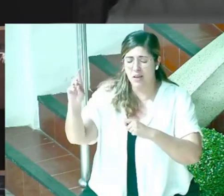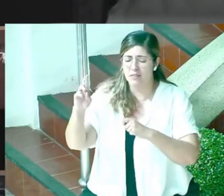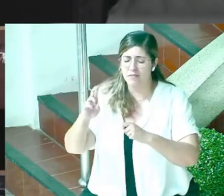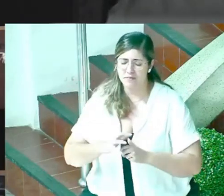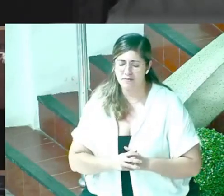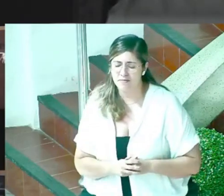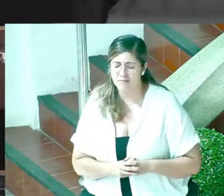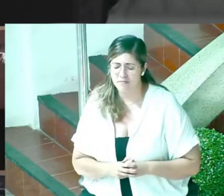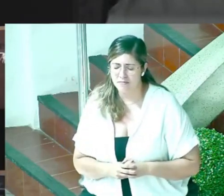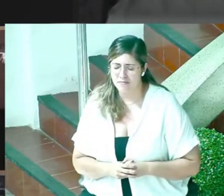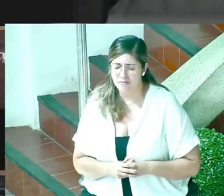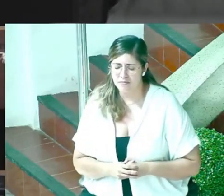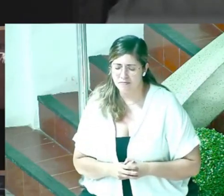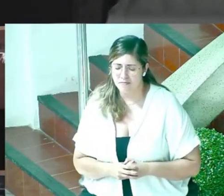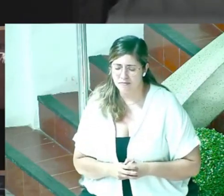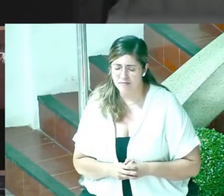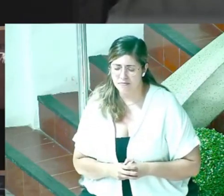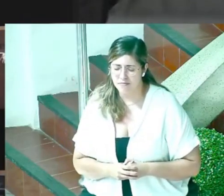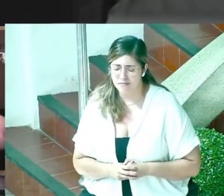Não, está errado.